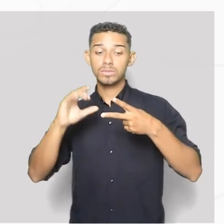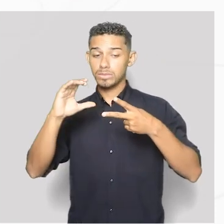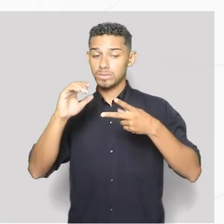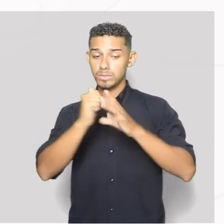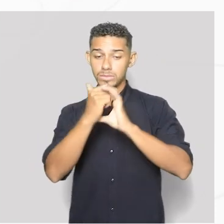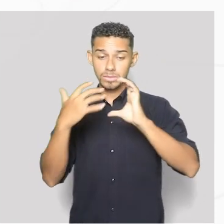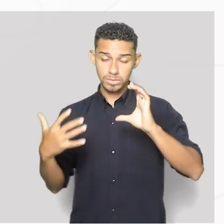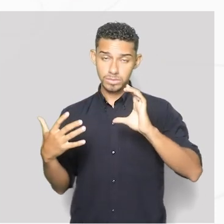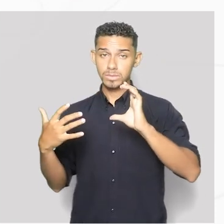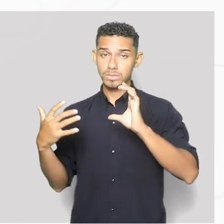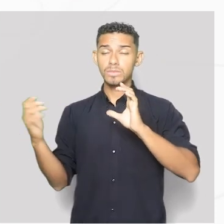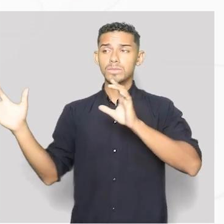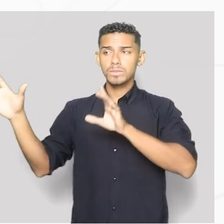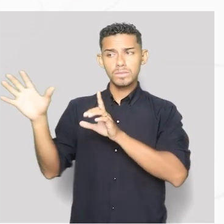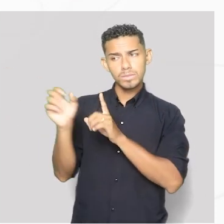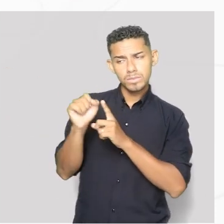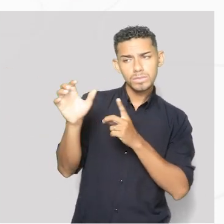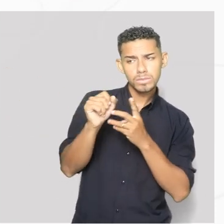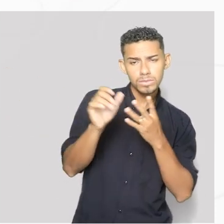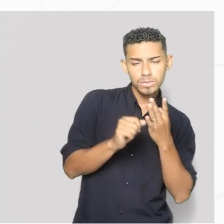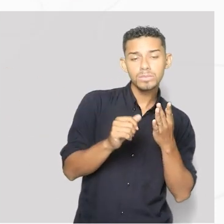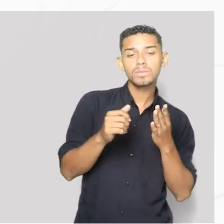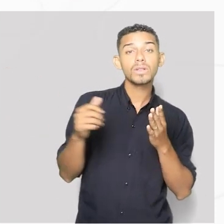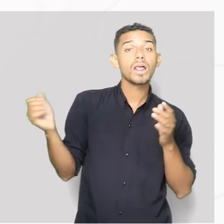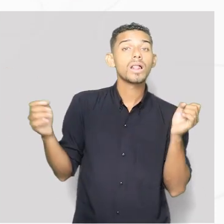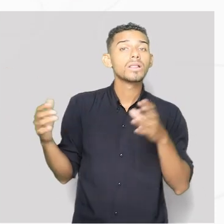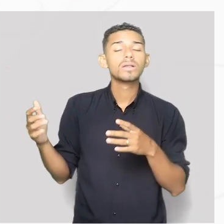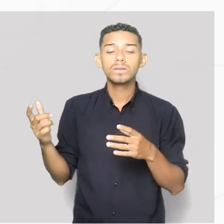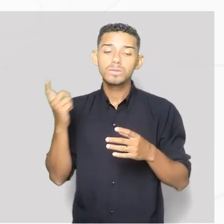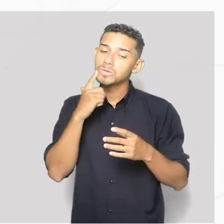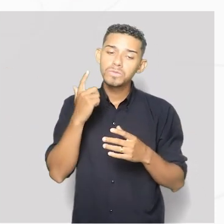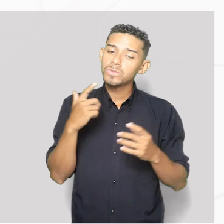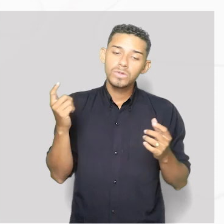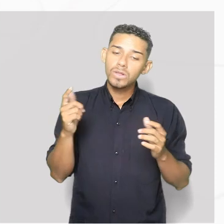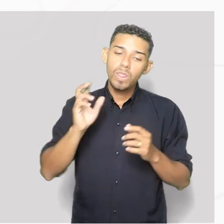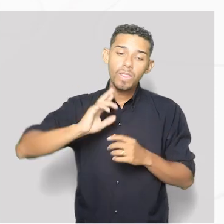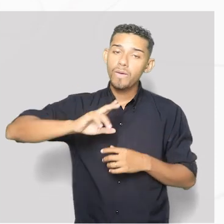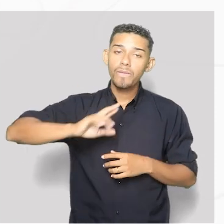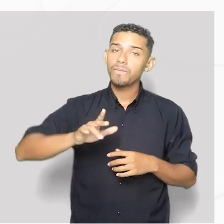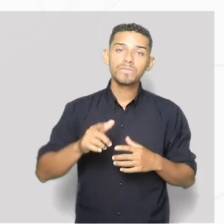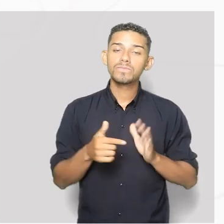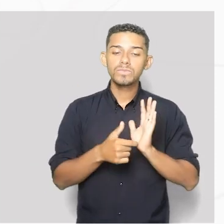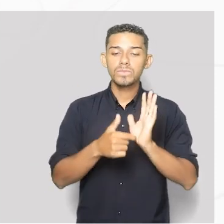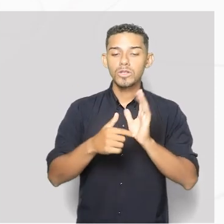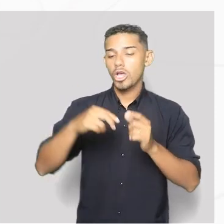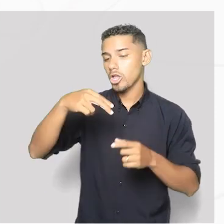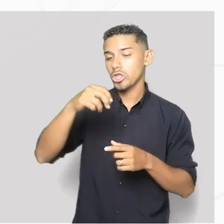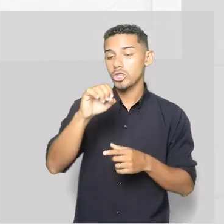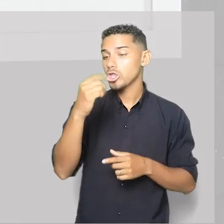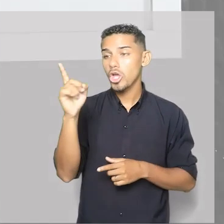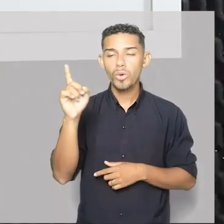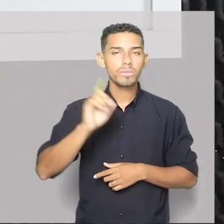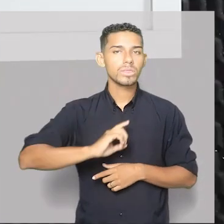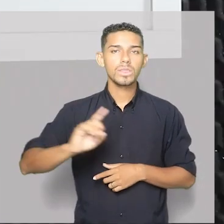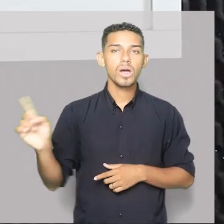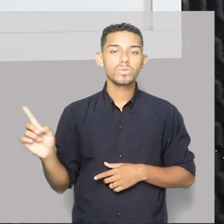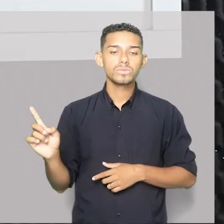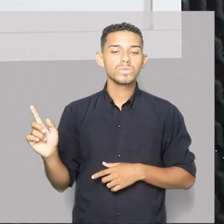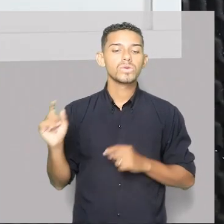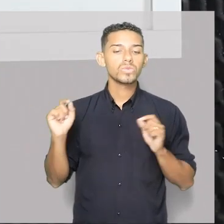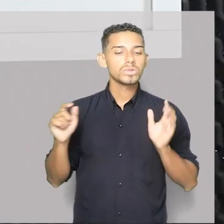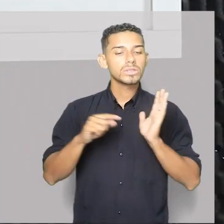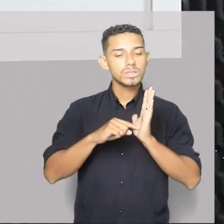caracteres adquiridos são as novidades que eu falei para vocês, mas as novidades elas não são representadas pelo nó, né, pelo ponto. O